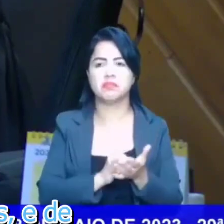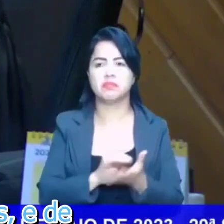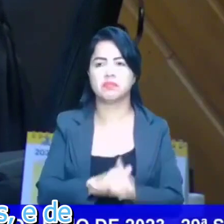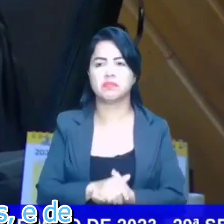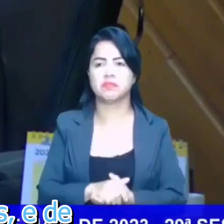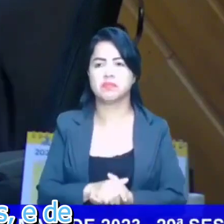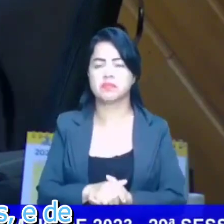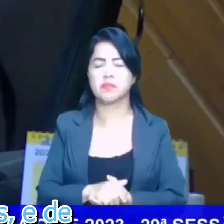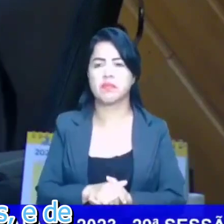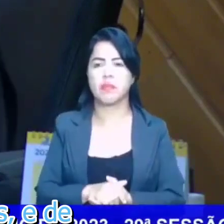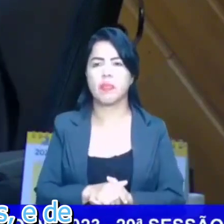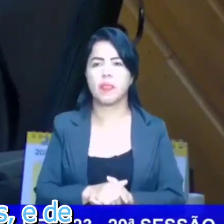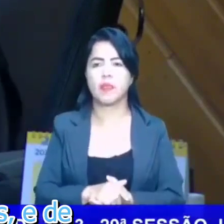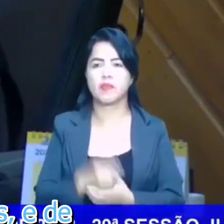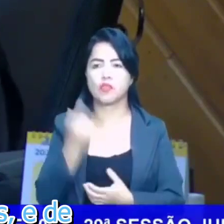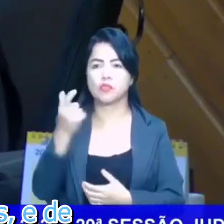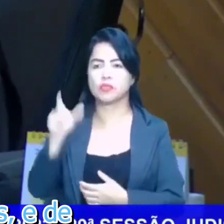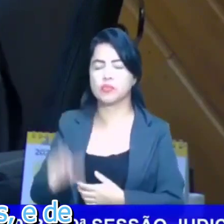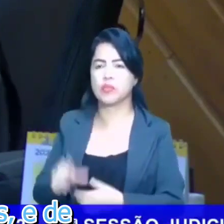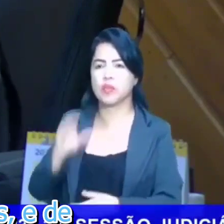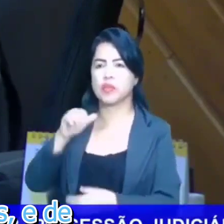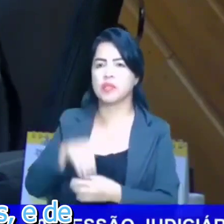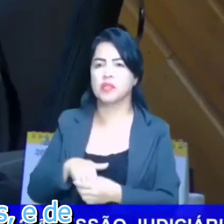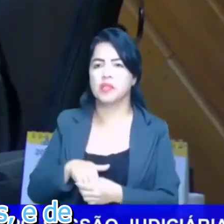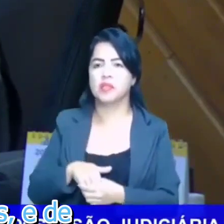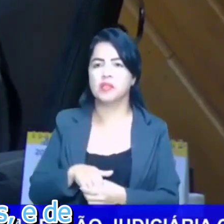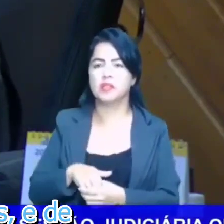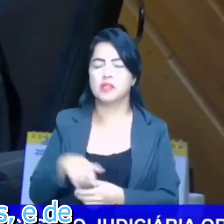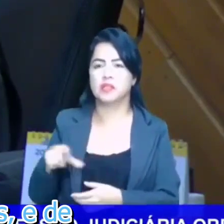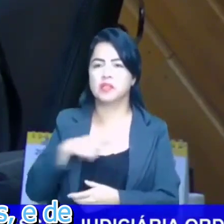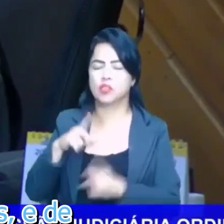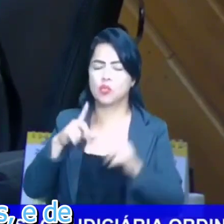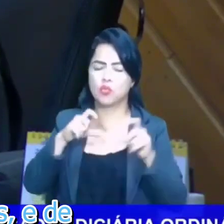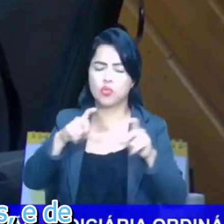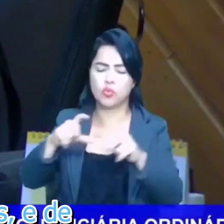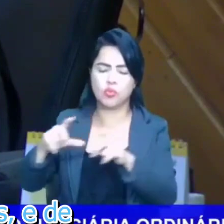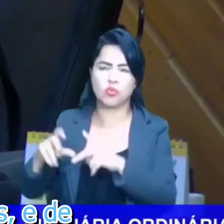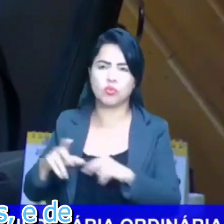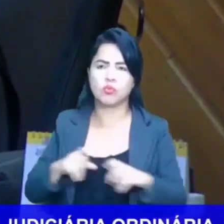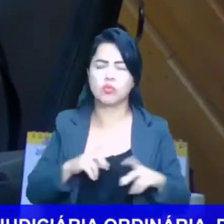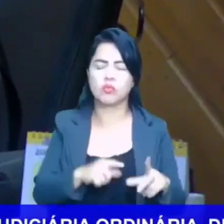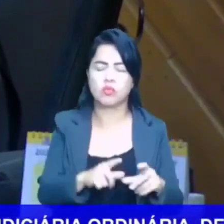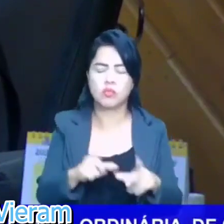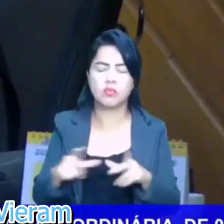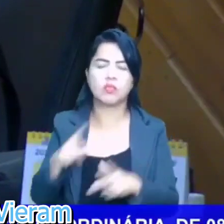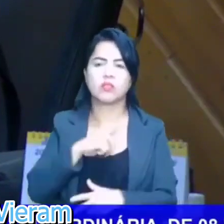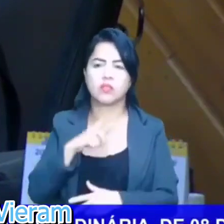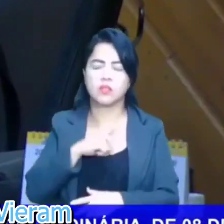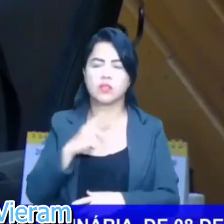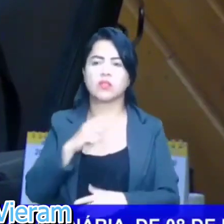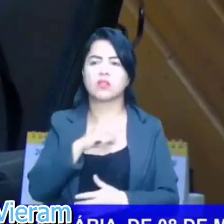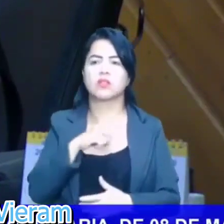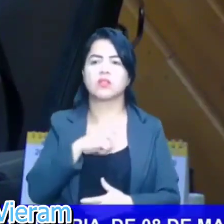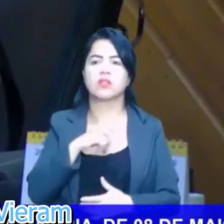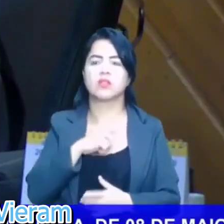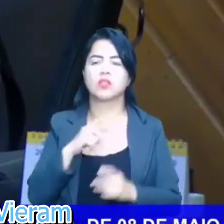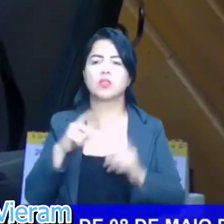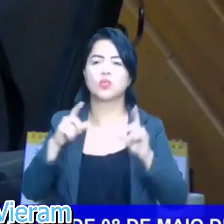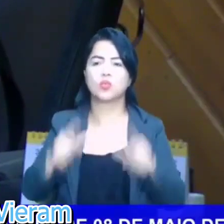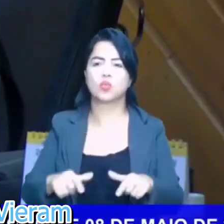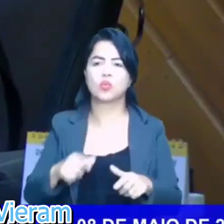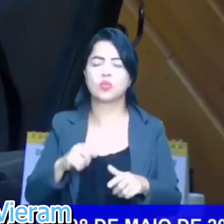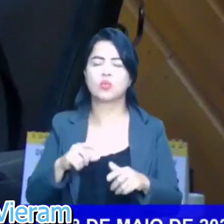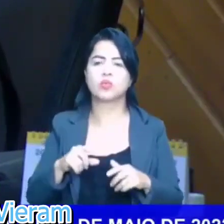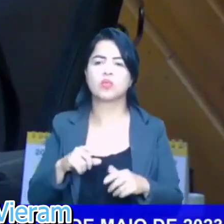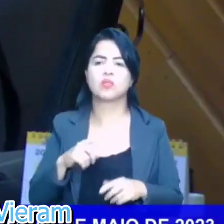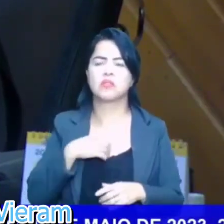relação a um elenco muito grande de fotografias e de identificação do local de votação. Ficou